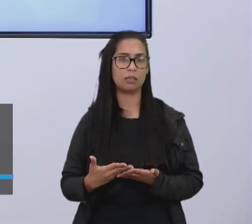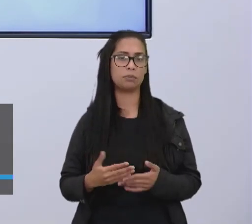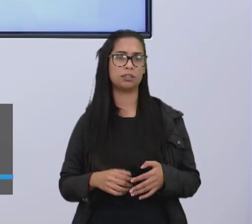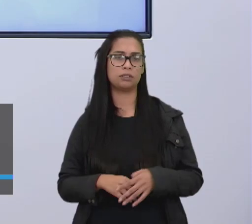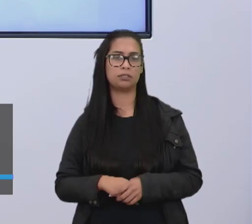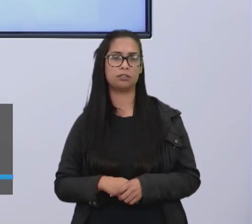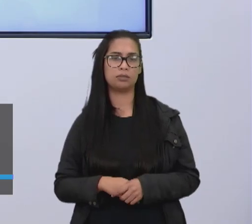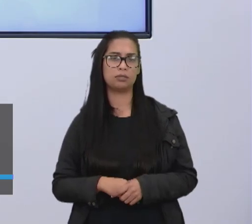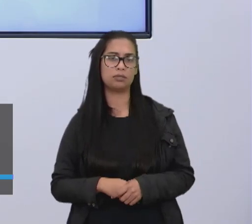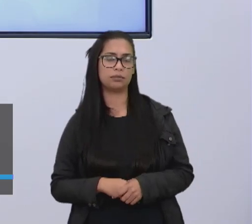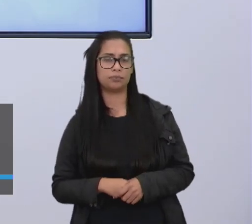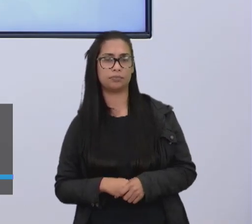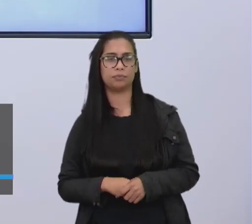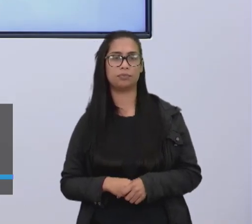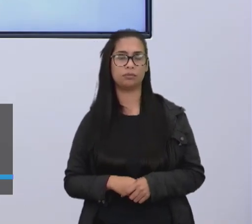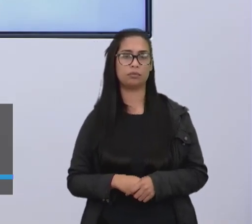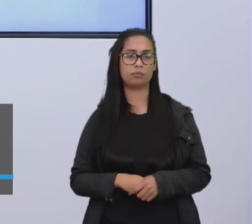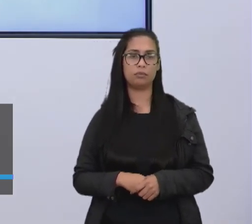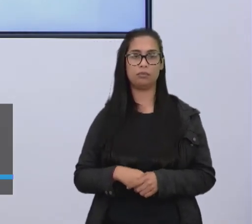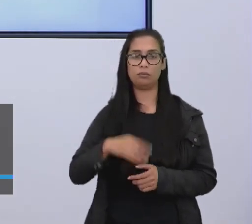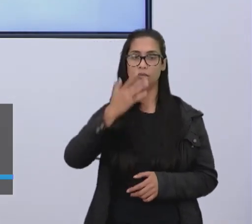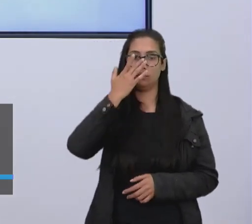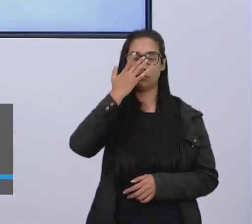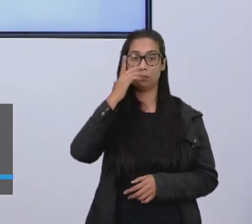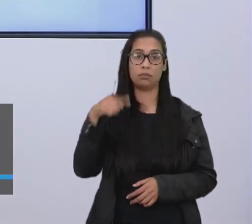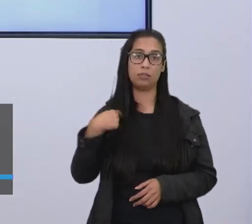tão no começo, mas vamos dizer assim, tipo, não fazia tanto tempo que a gente